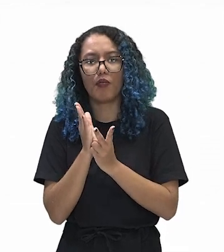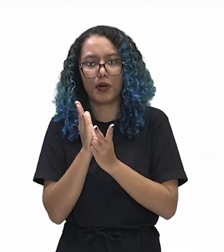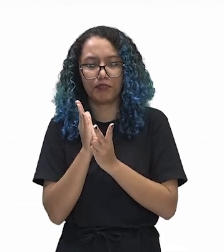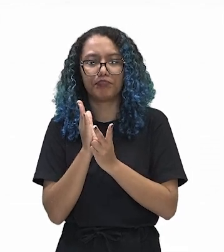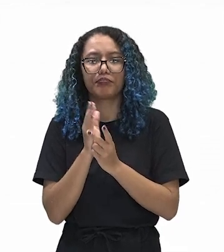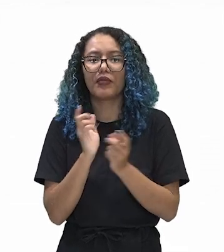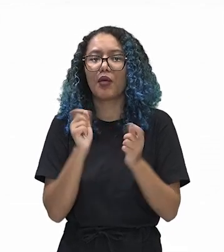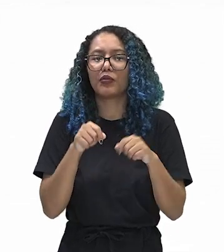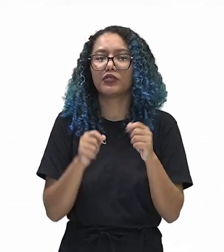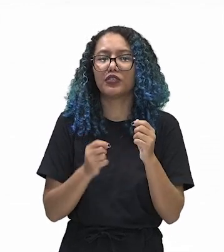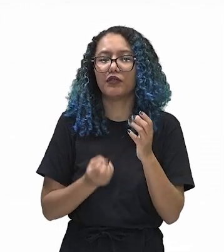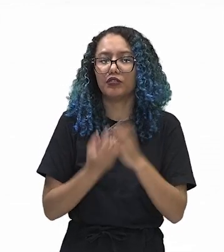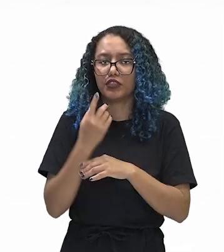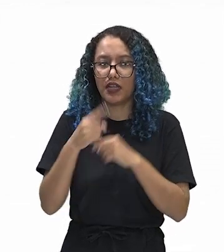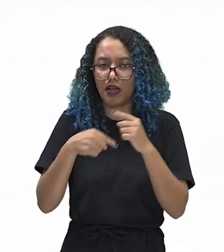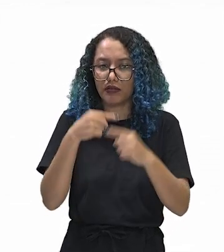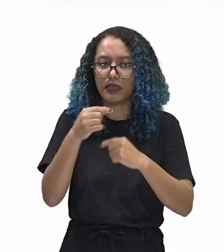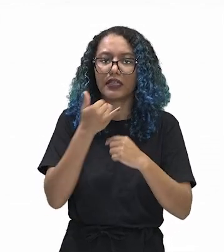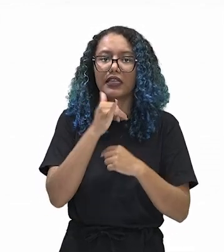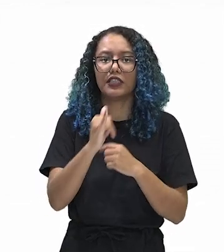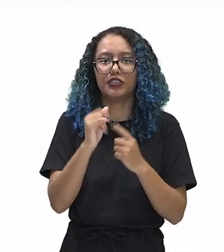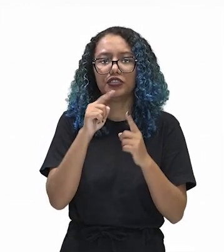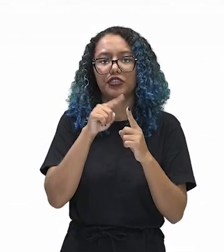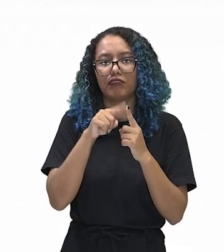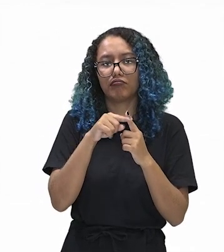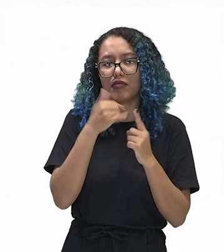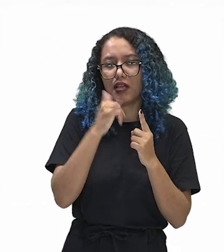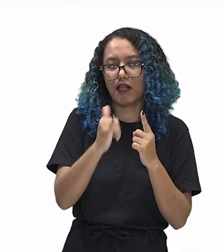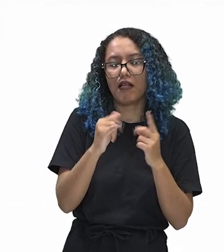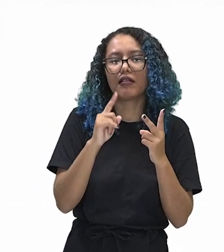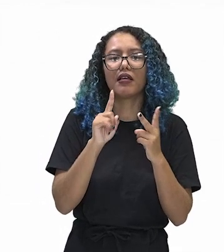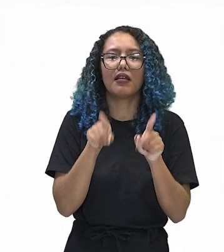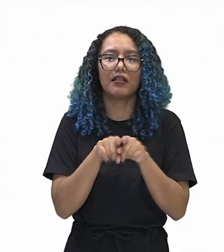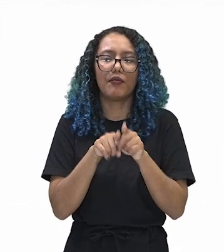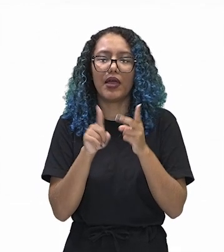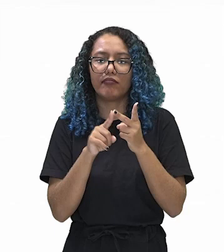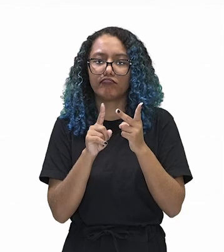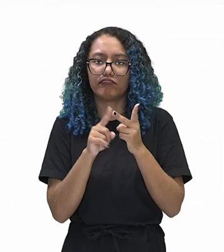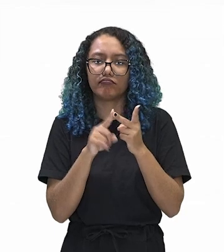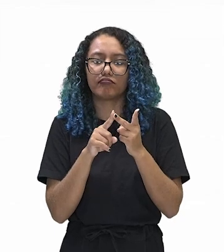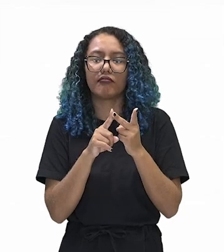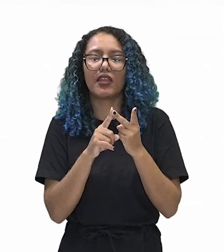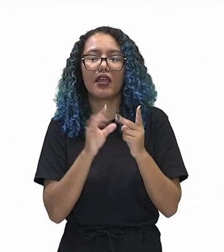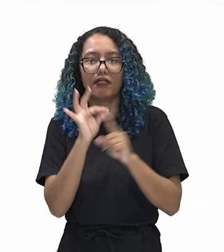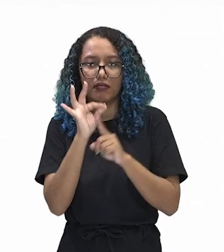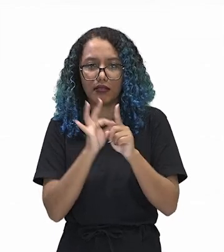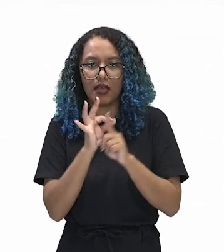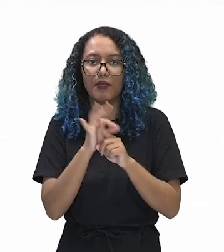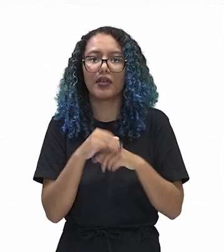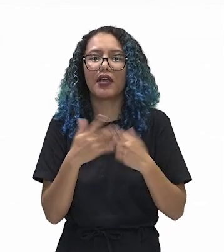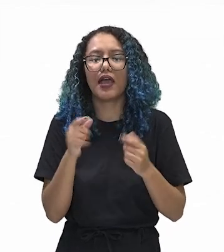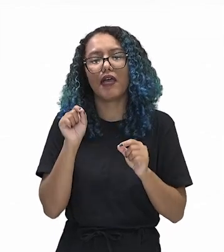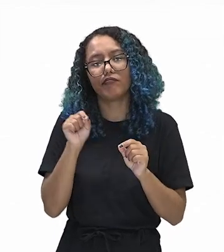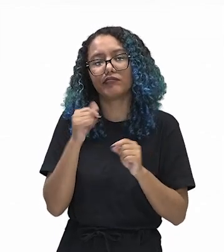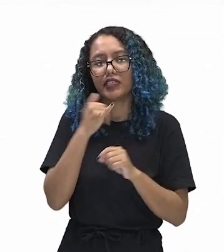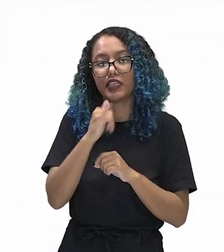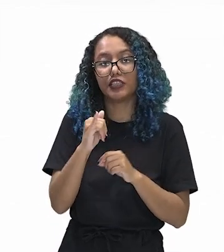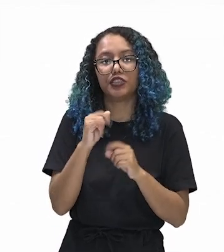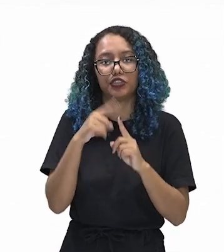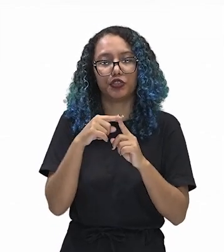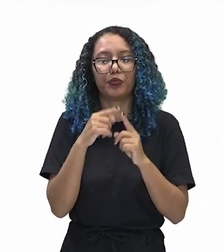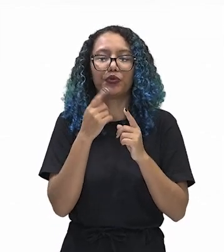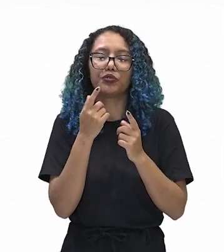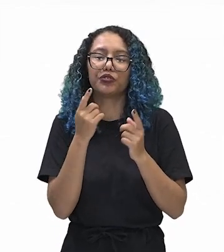energia elétrica e térmica, respectivamente. Por ser considerada uma fonte de energia limpa, a